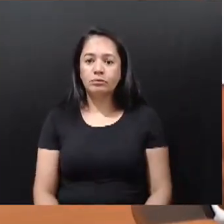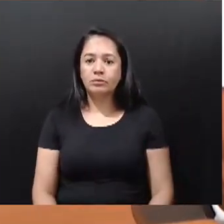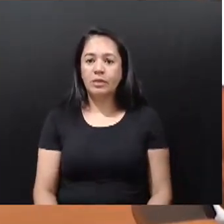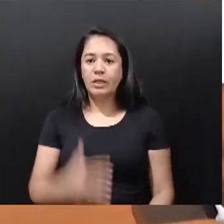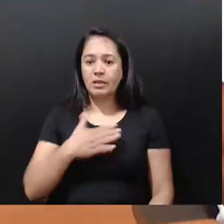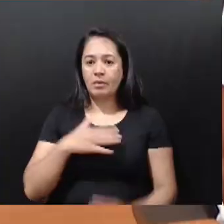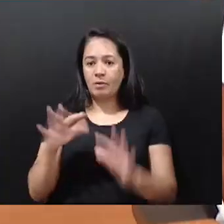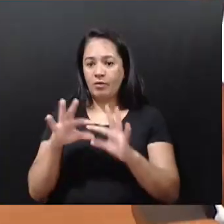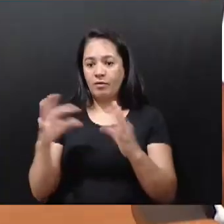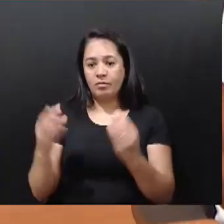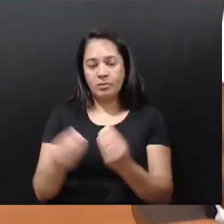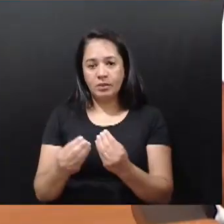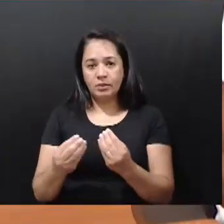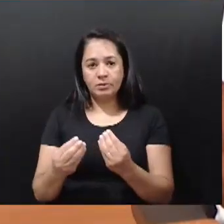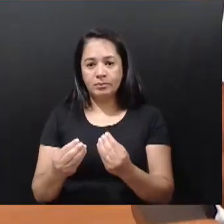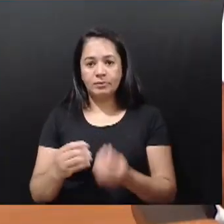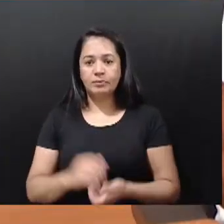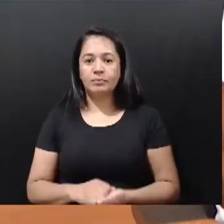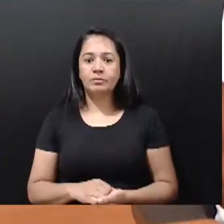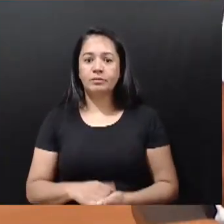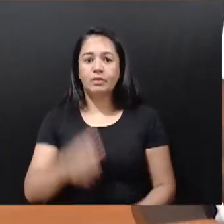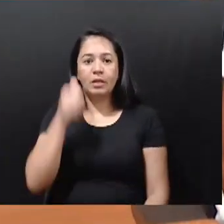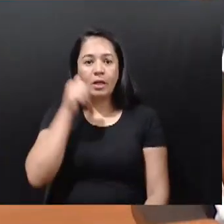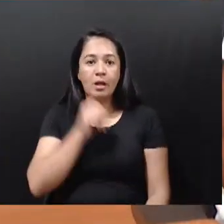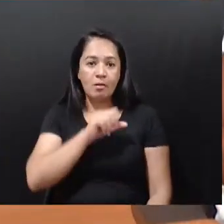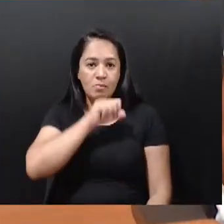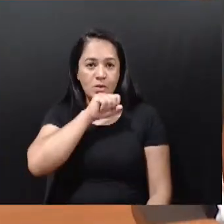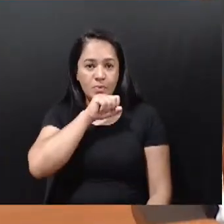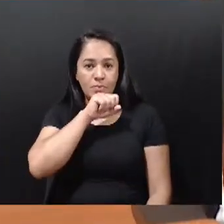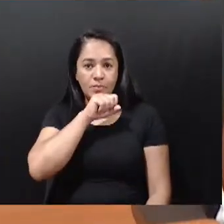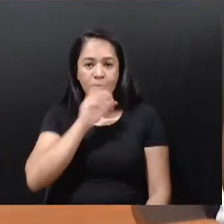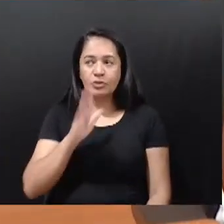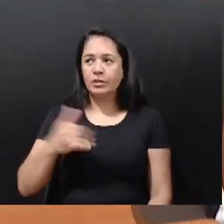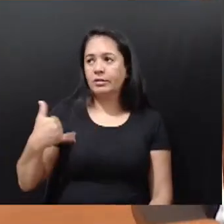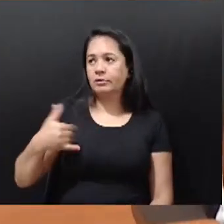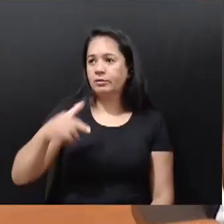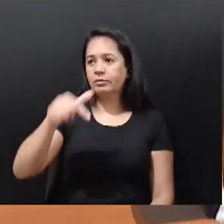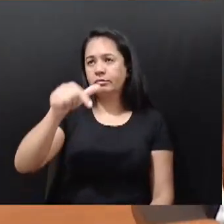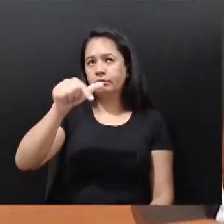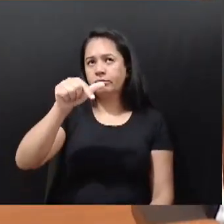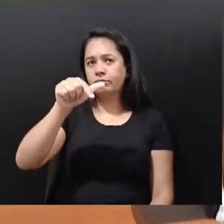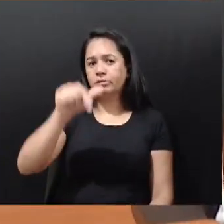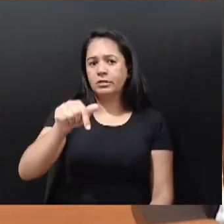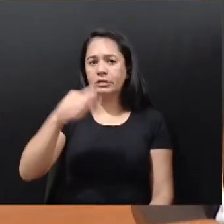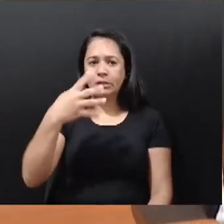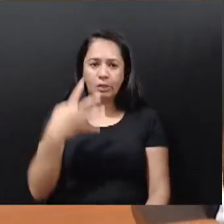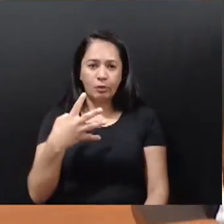né? Minha mãe está com 74 anos